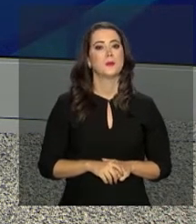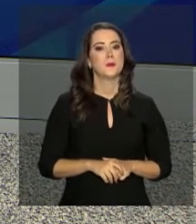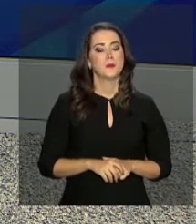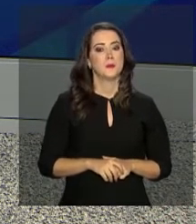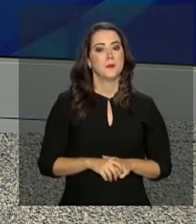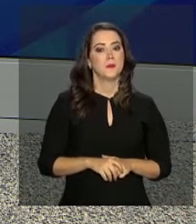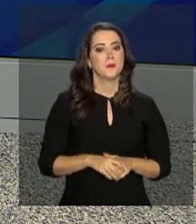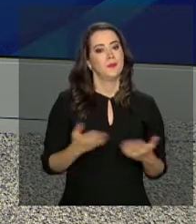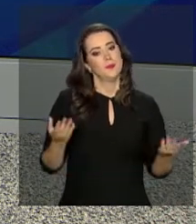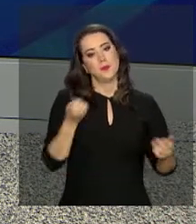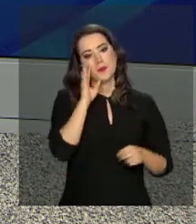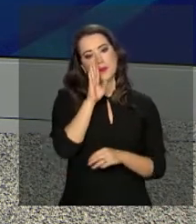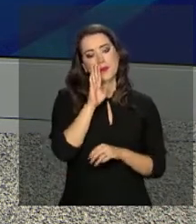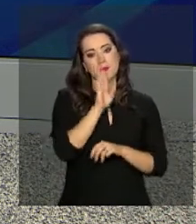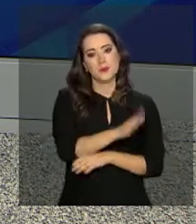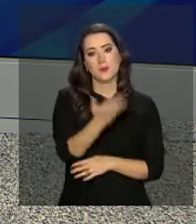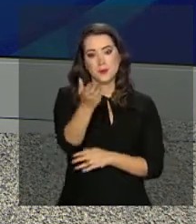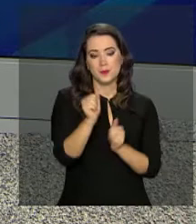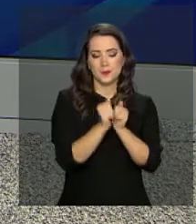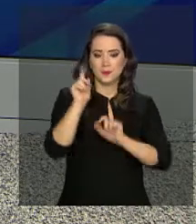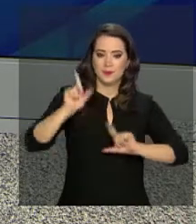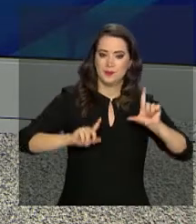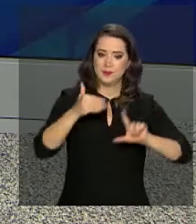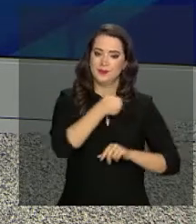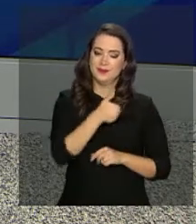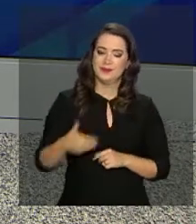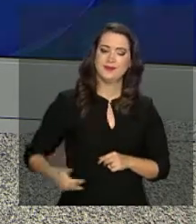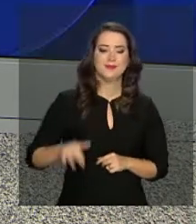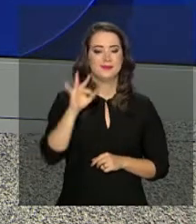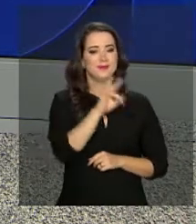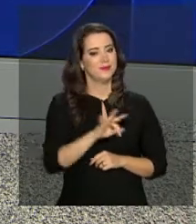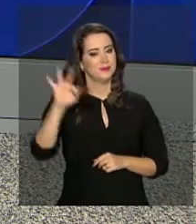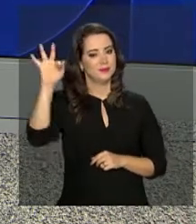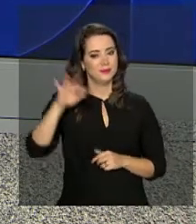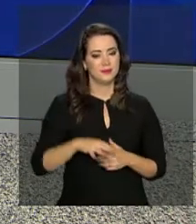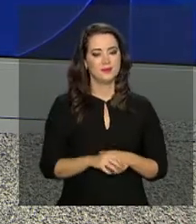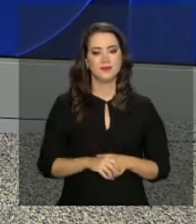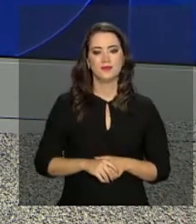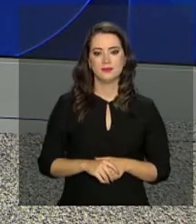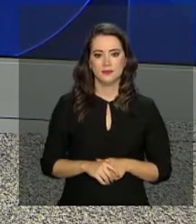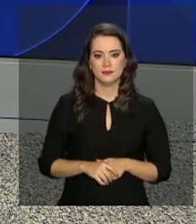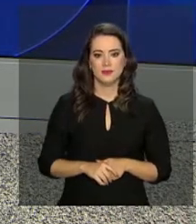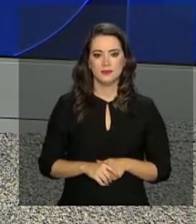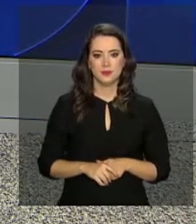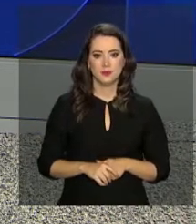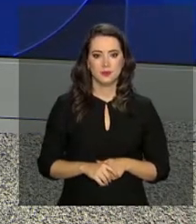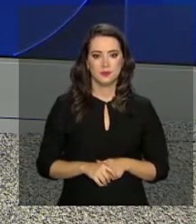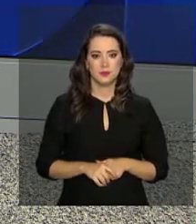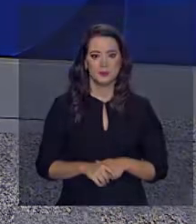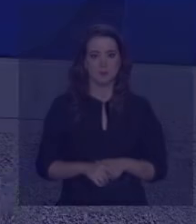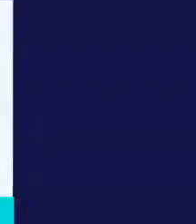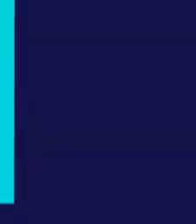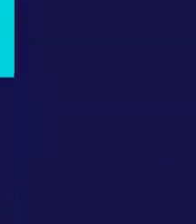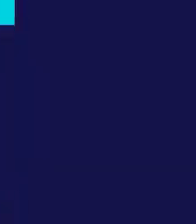87 uma boa tarde pra você continue com a gente aqui na nbr a tv do governo federal